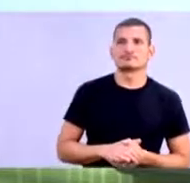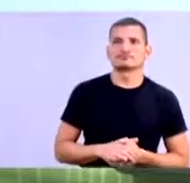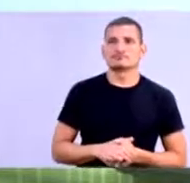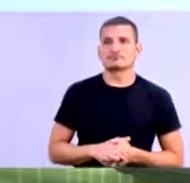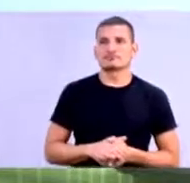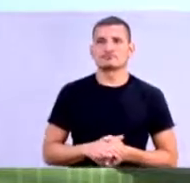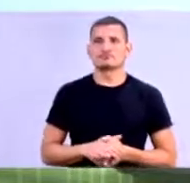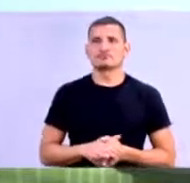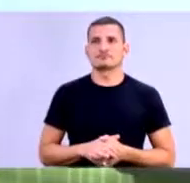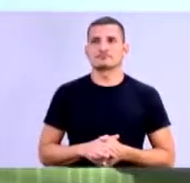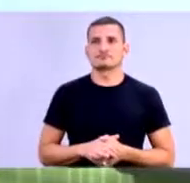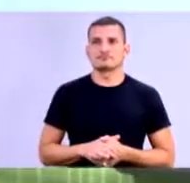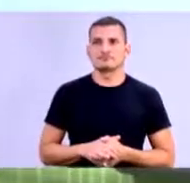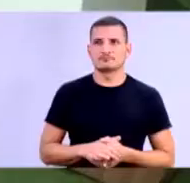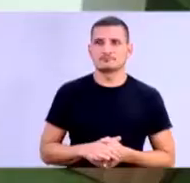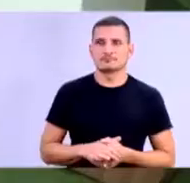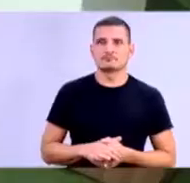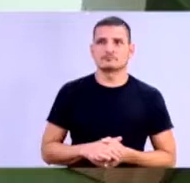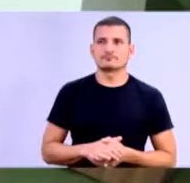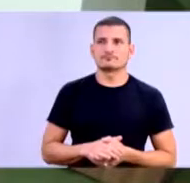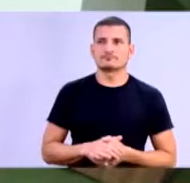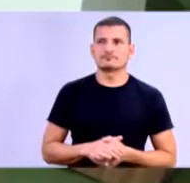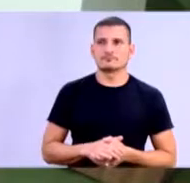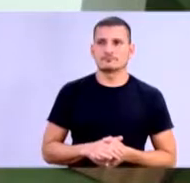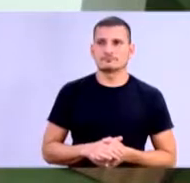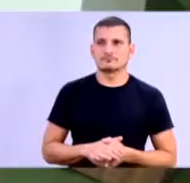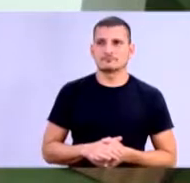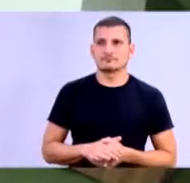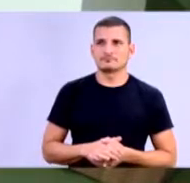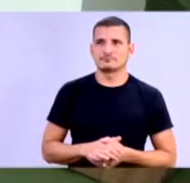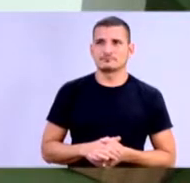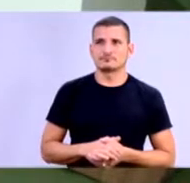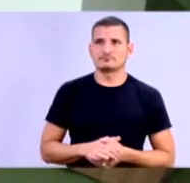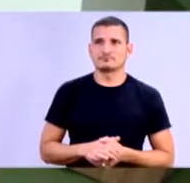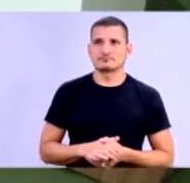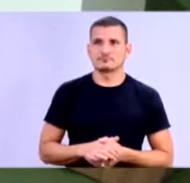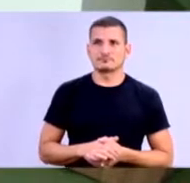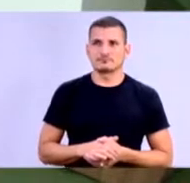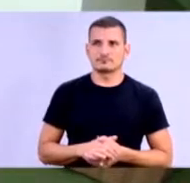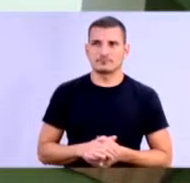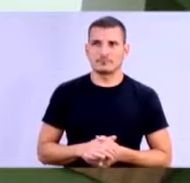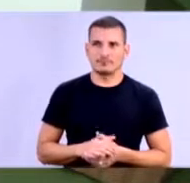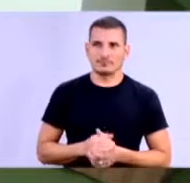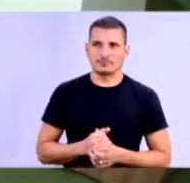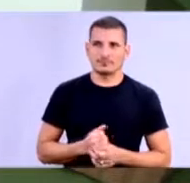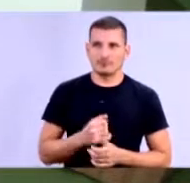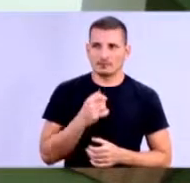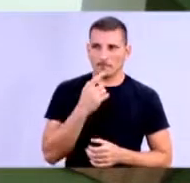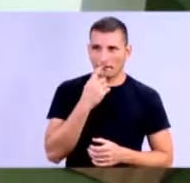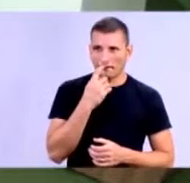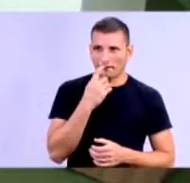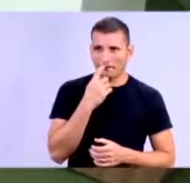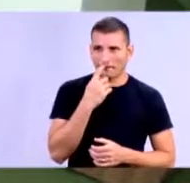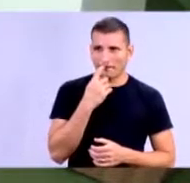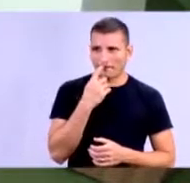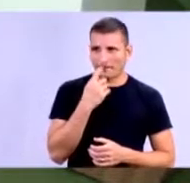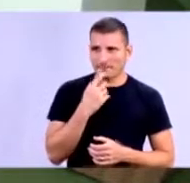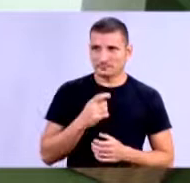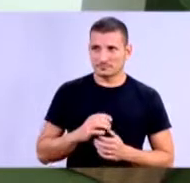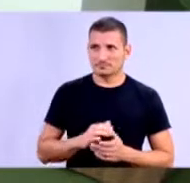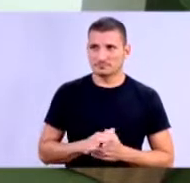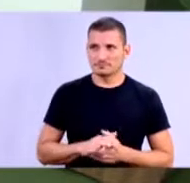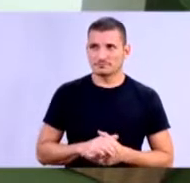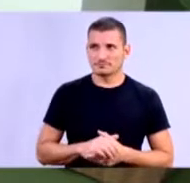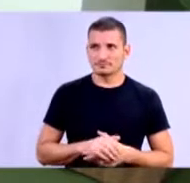Vamos fazer direitinho. Sem gritar, né, professora? Sem gritar, pelo amor de Deus. Mais alguma participação, professora?